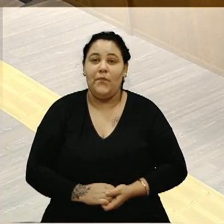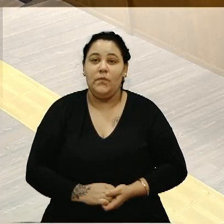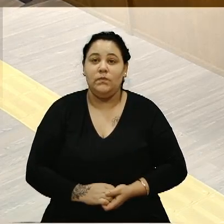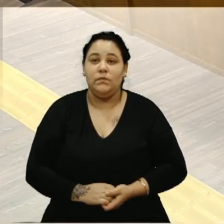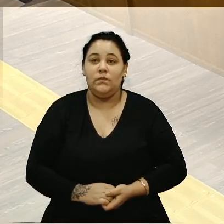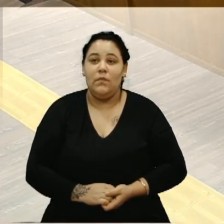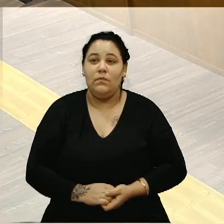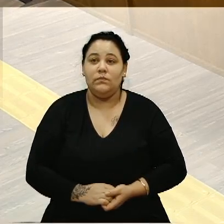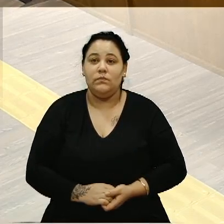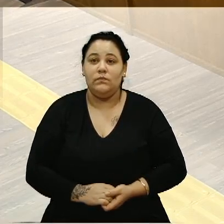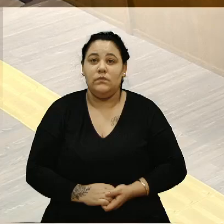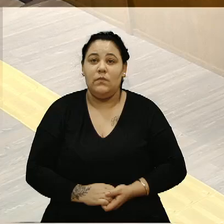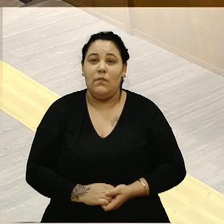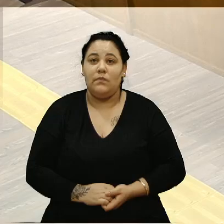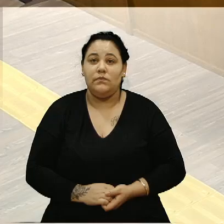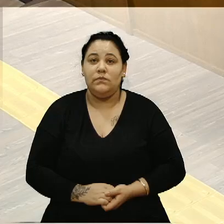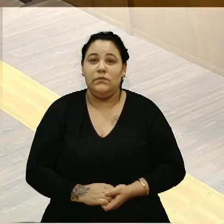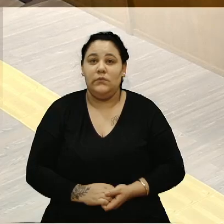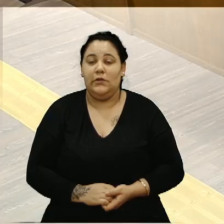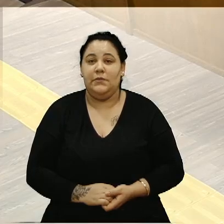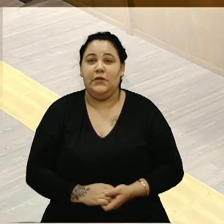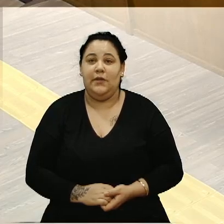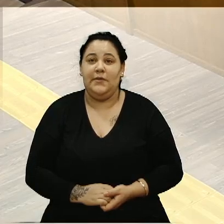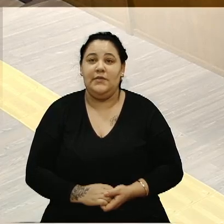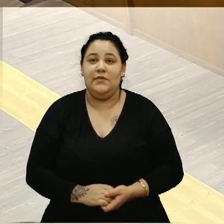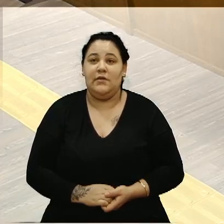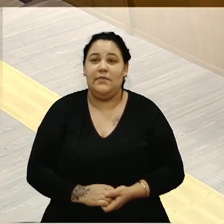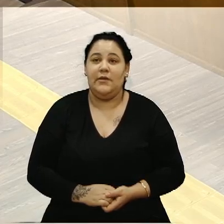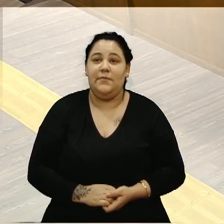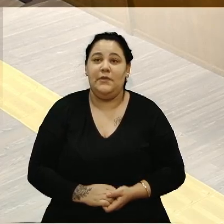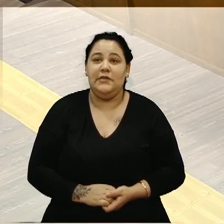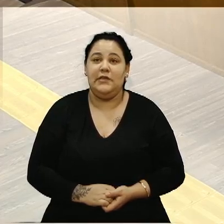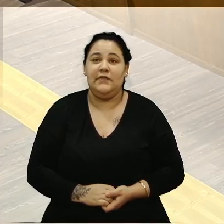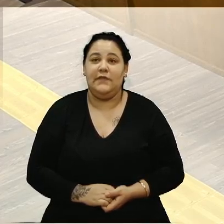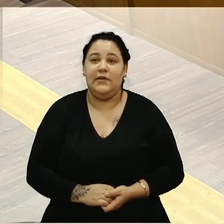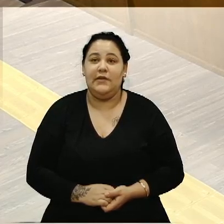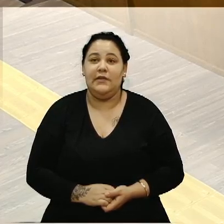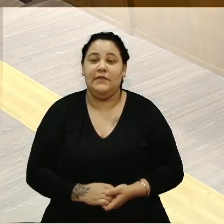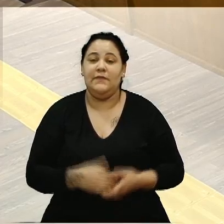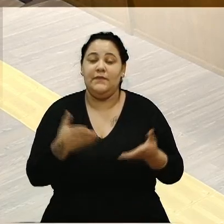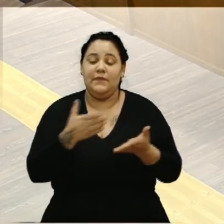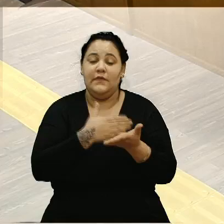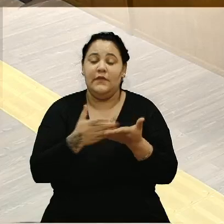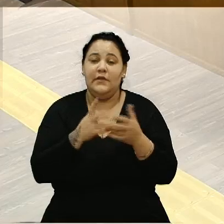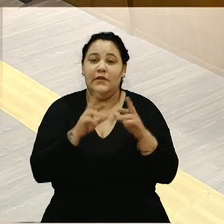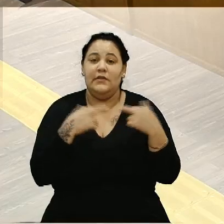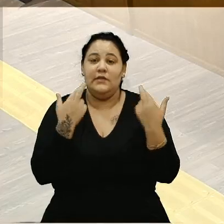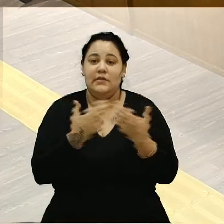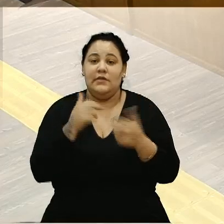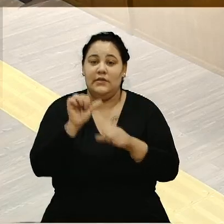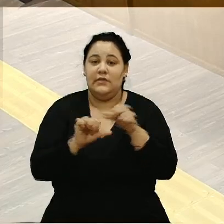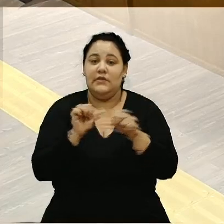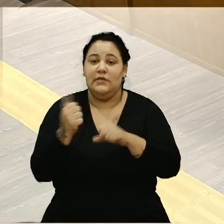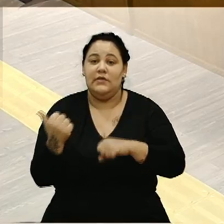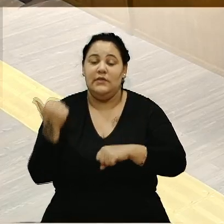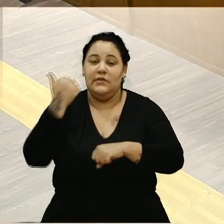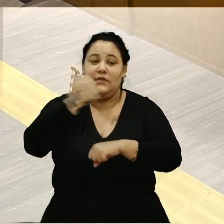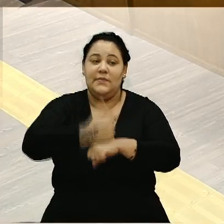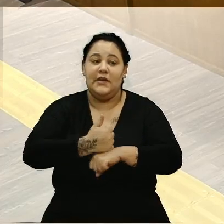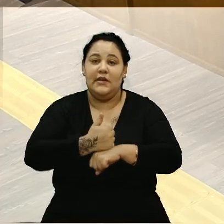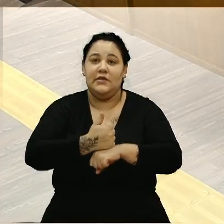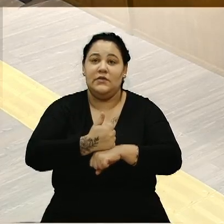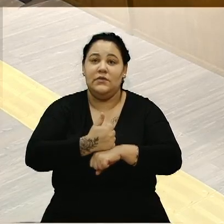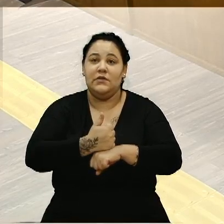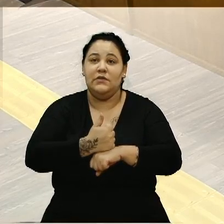Passemos agora à ordem do dia. Nesse momento, passo a condução dos trabalhos relativo à apreciação da